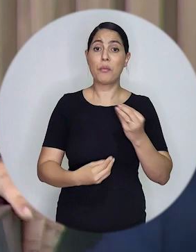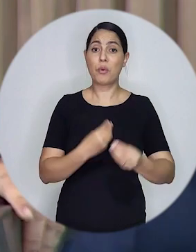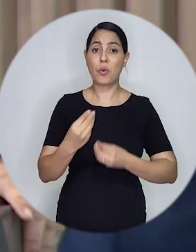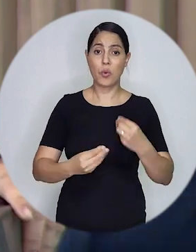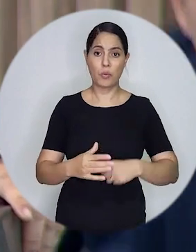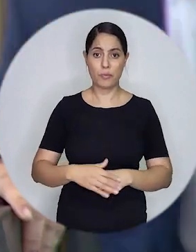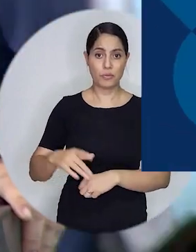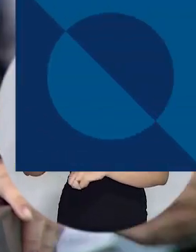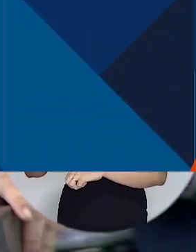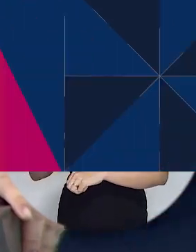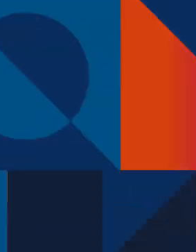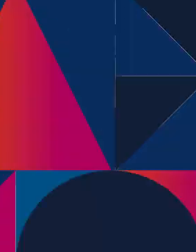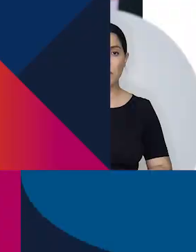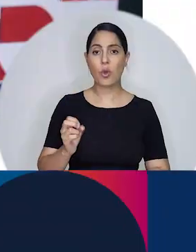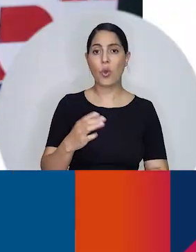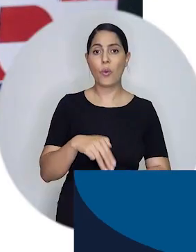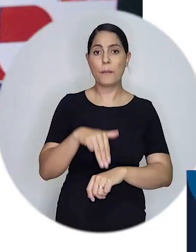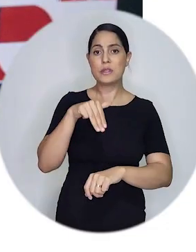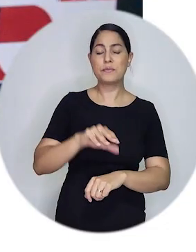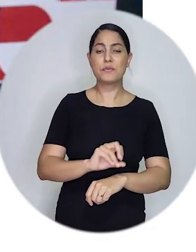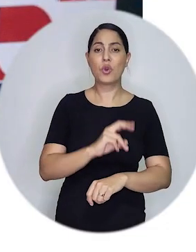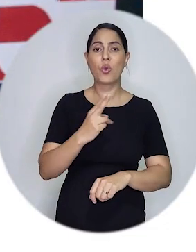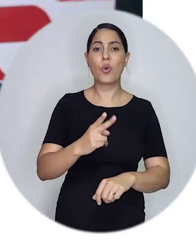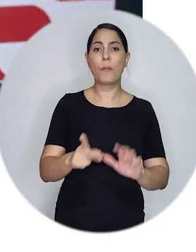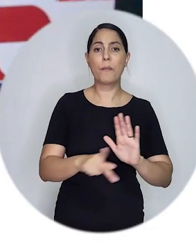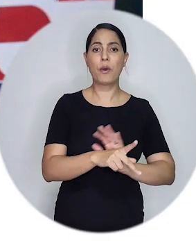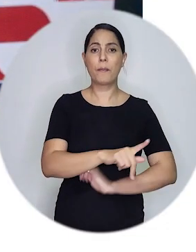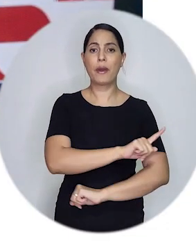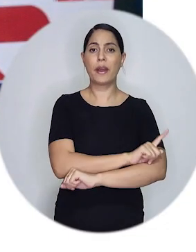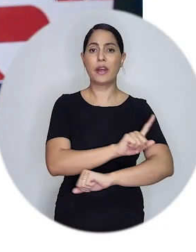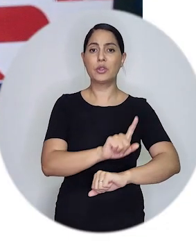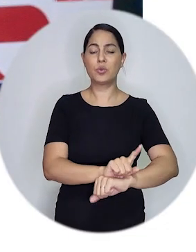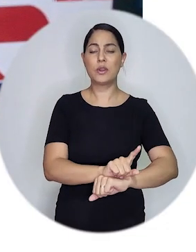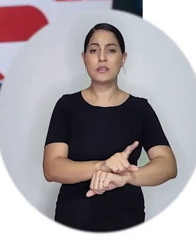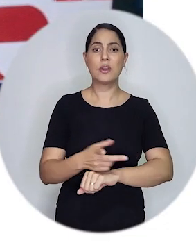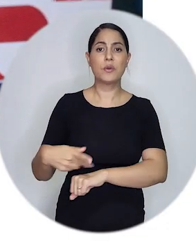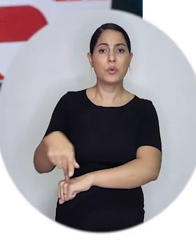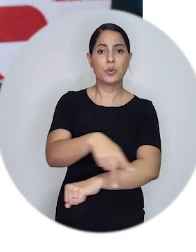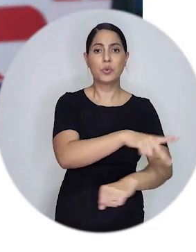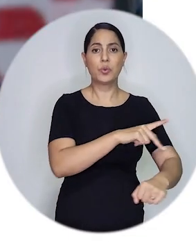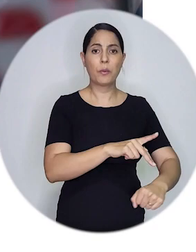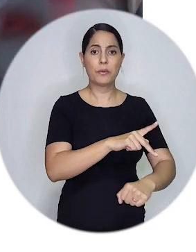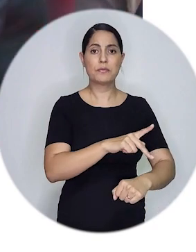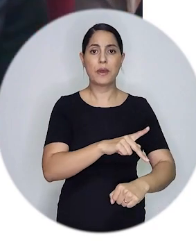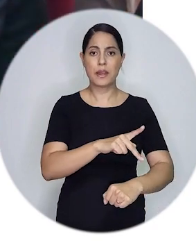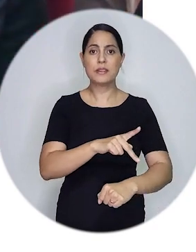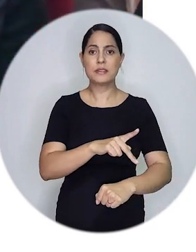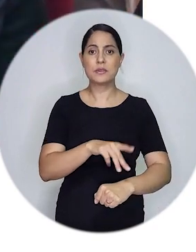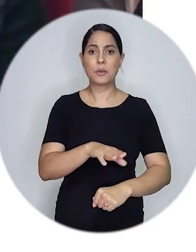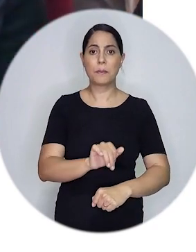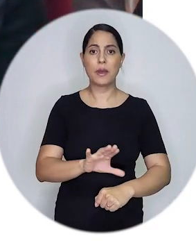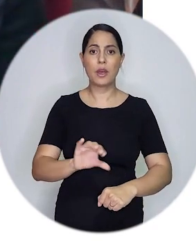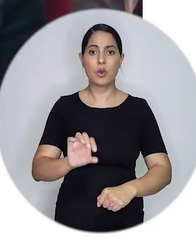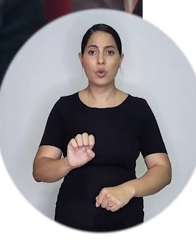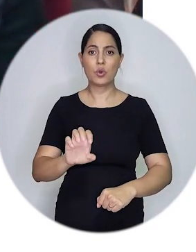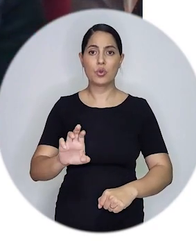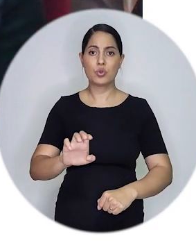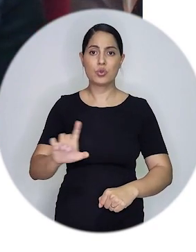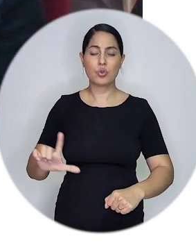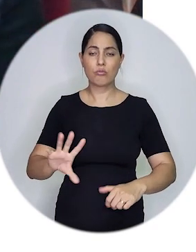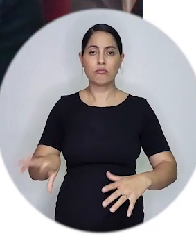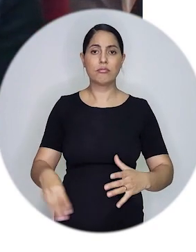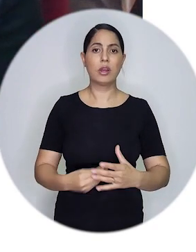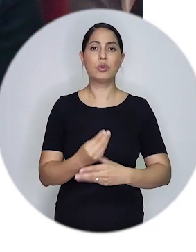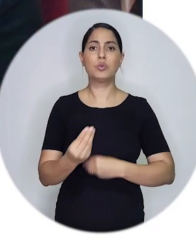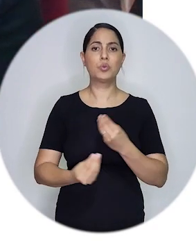como validar esse título de doutorado, mestrado ou até mesmo de graduação que você adquire nos países